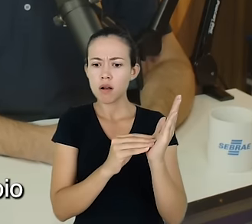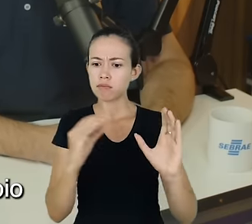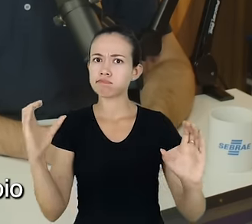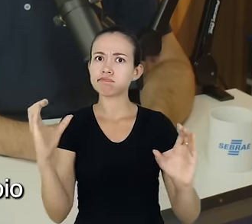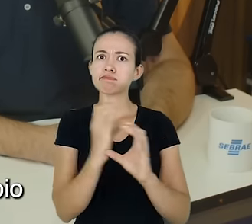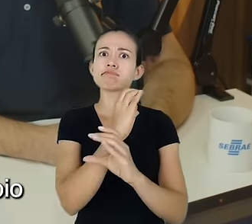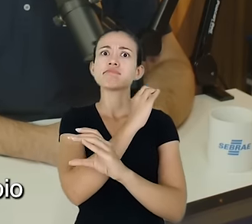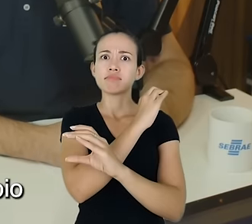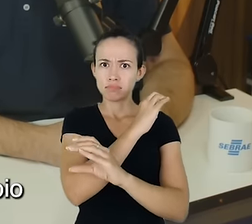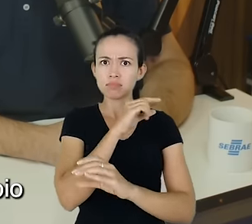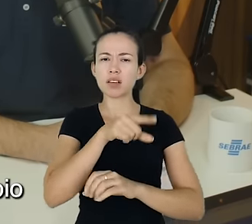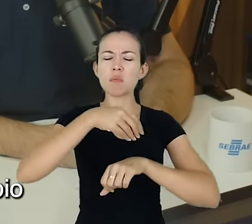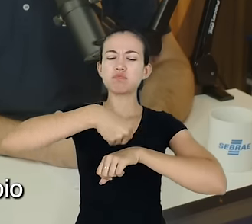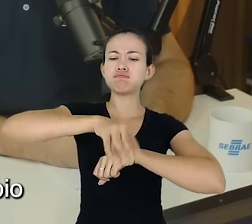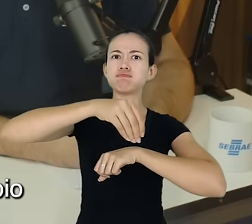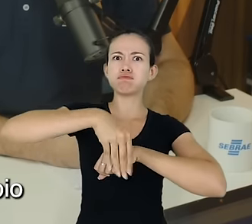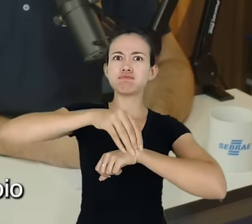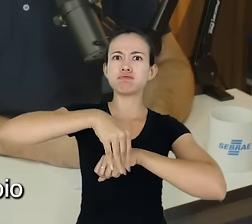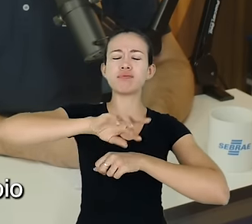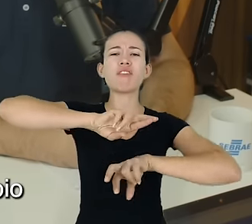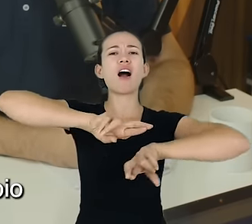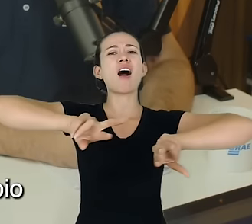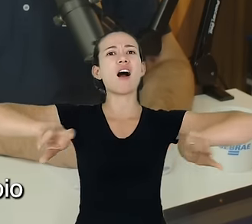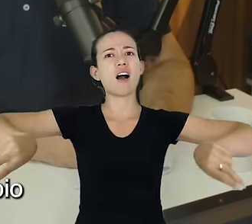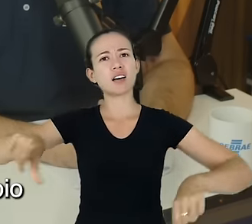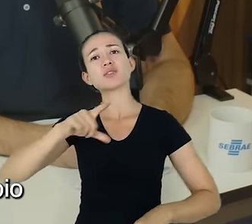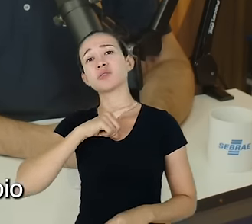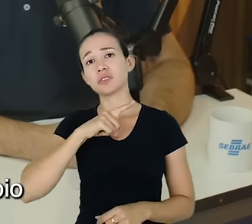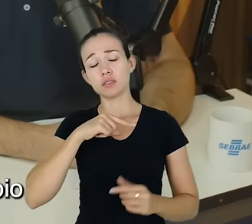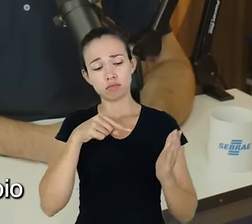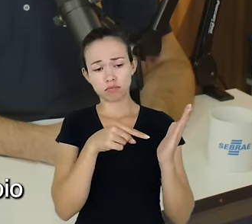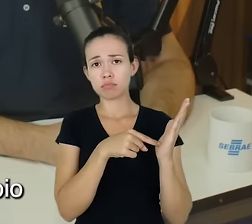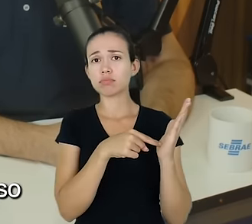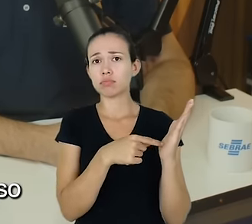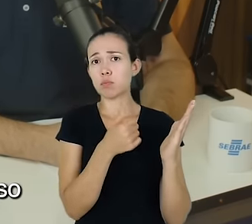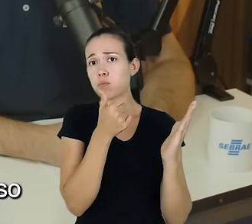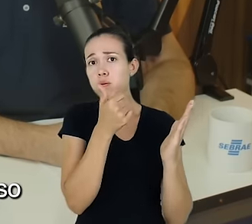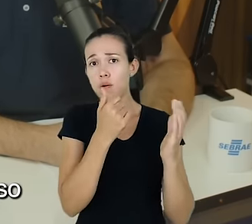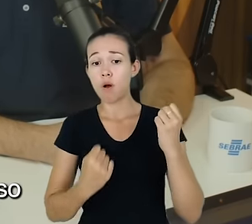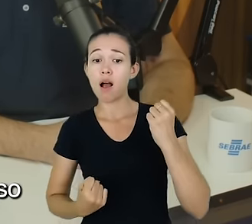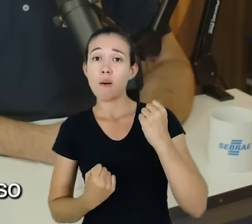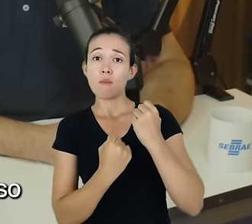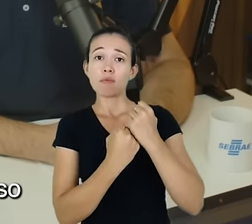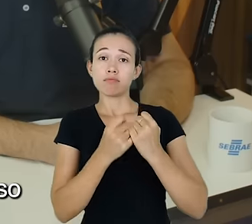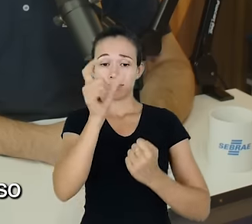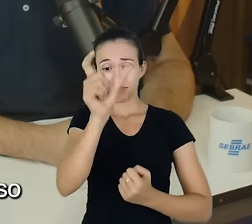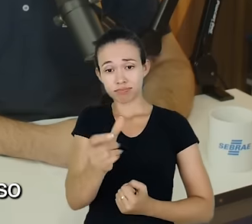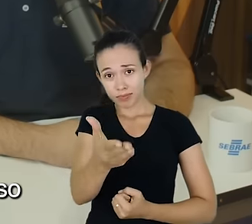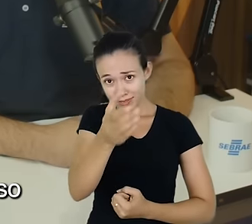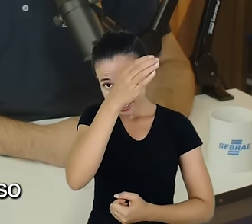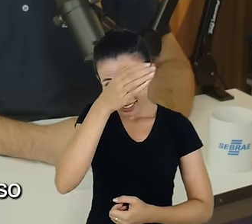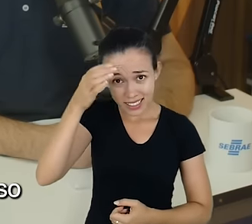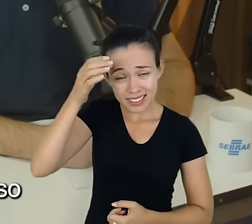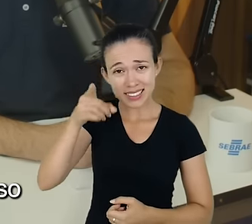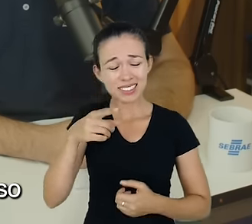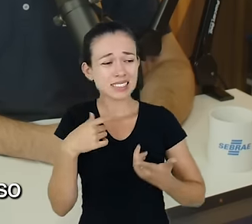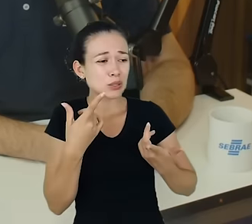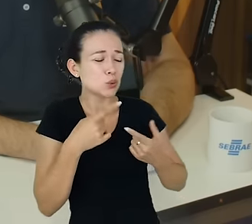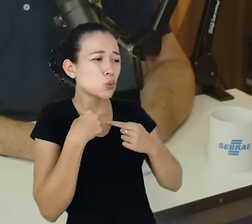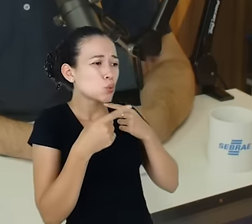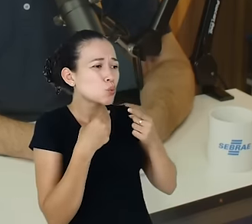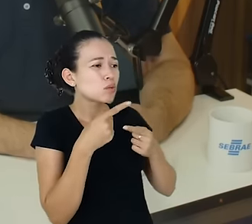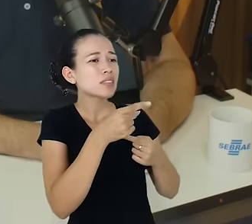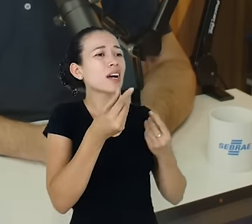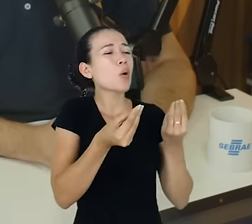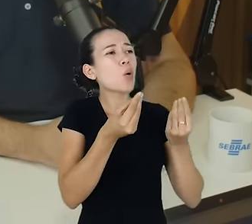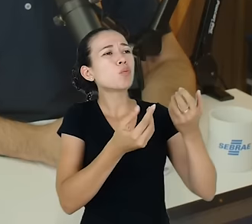tem muita orientação Então realmente ele é um grande apoio pro cliente que tá com dificuldade nesse processo